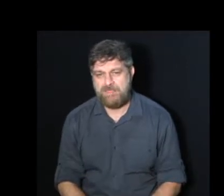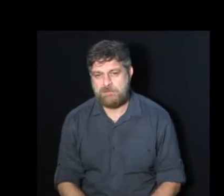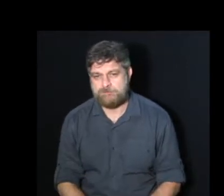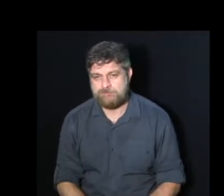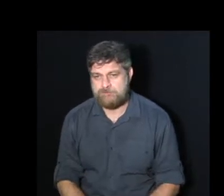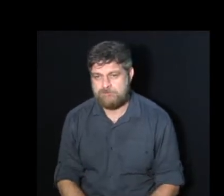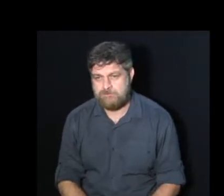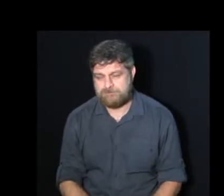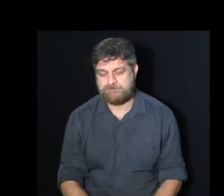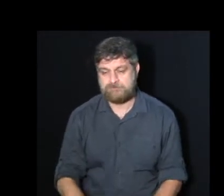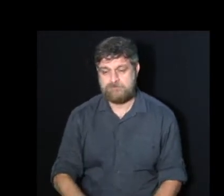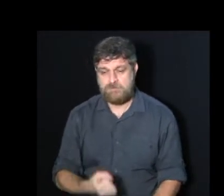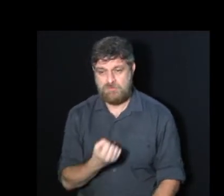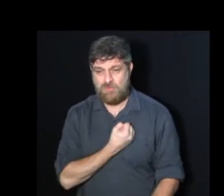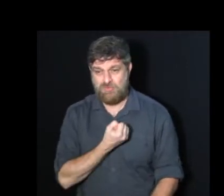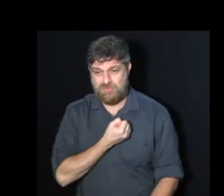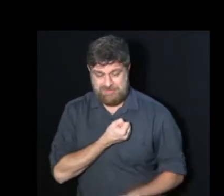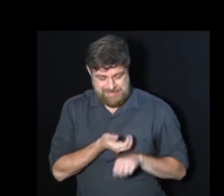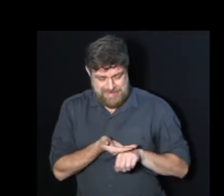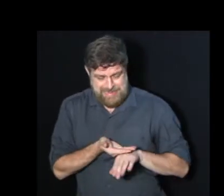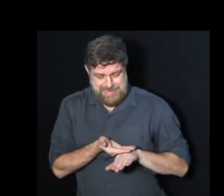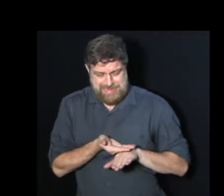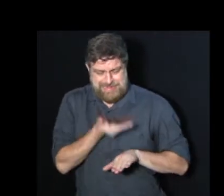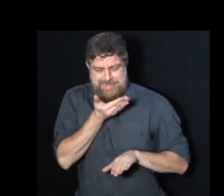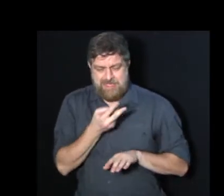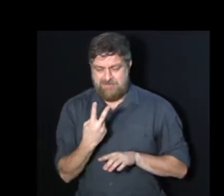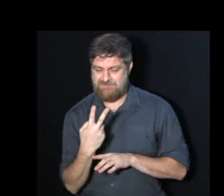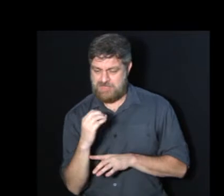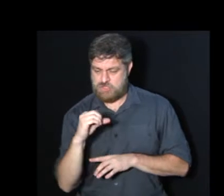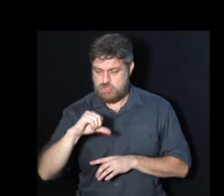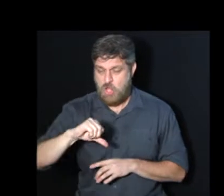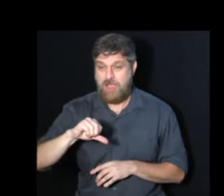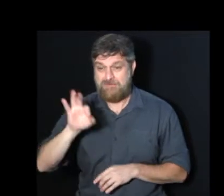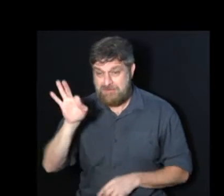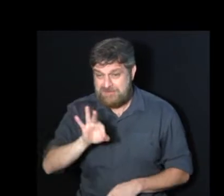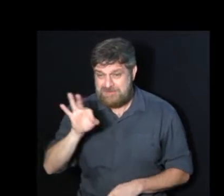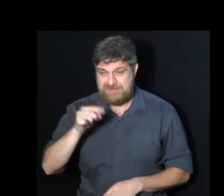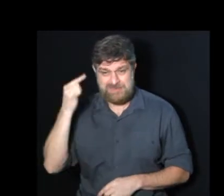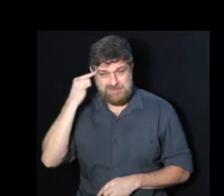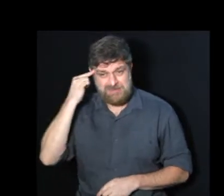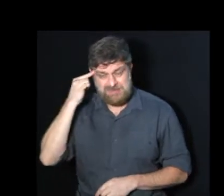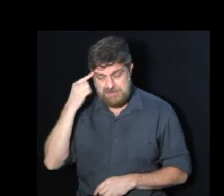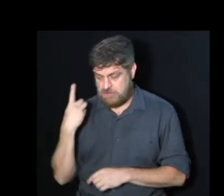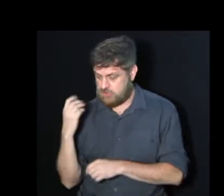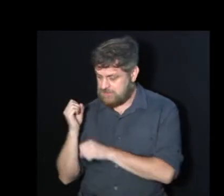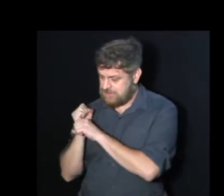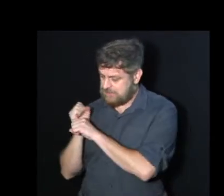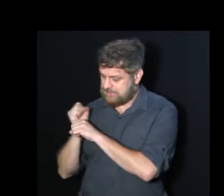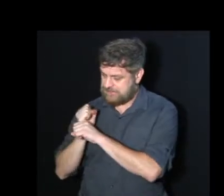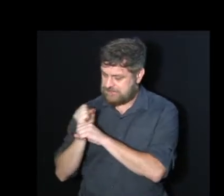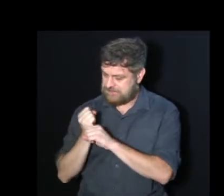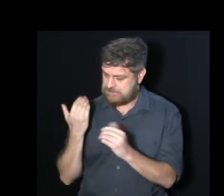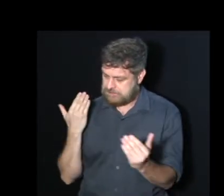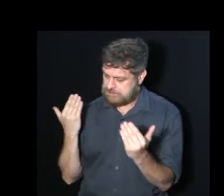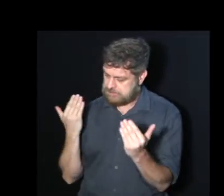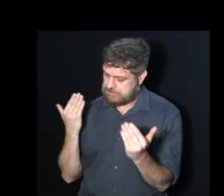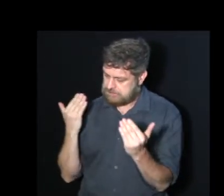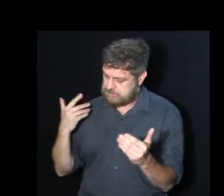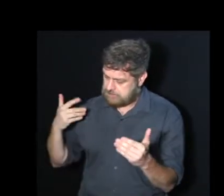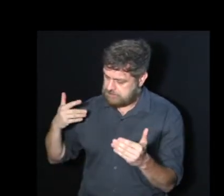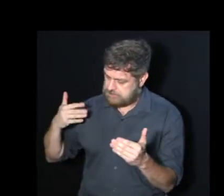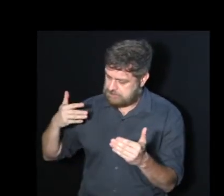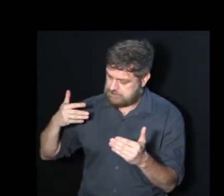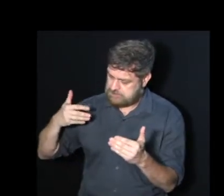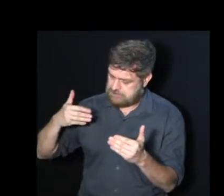O número aumentou em torno de 29%, pensando nos últimos 10 anos, pensando